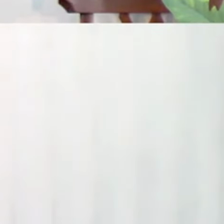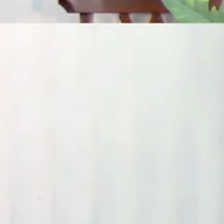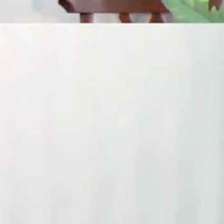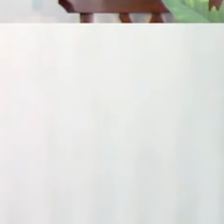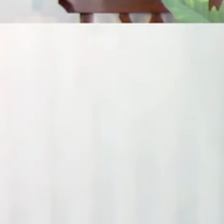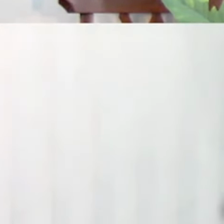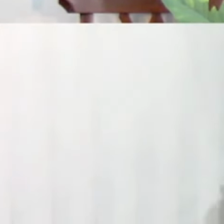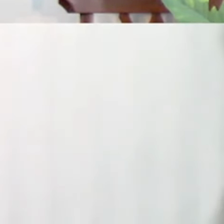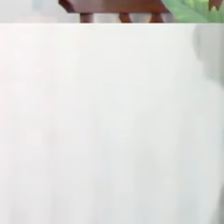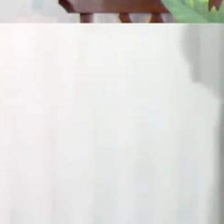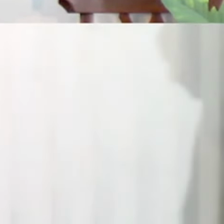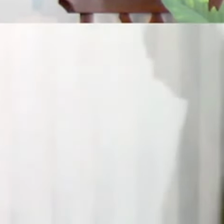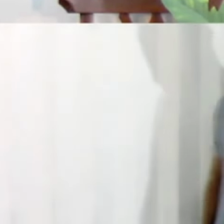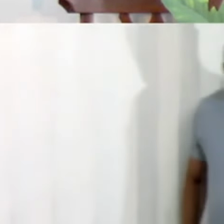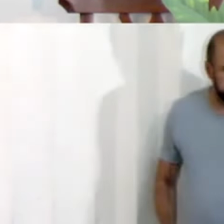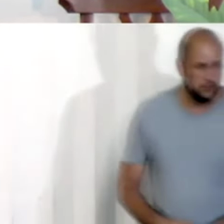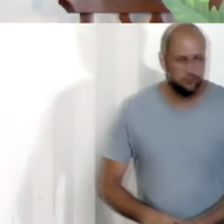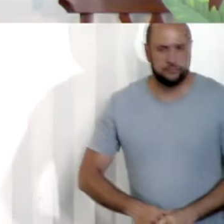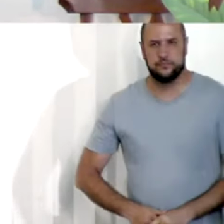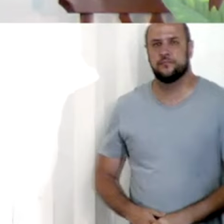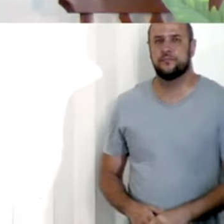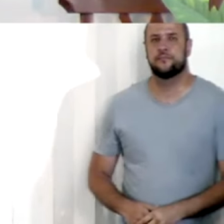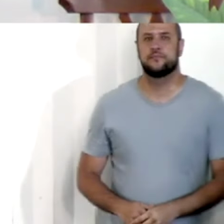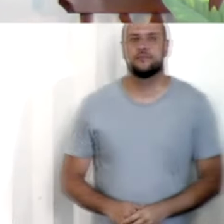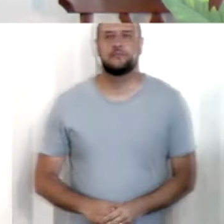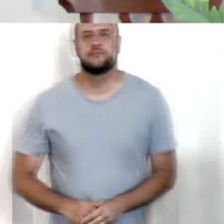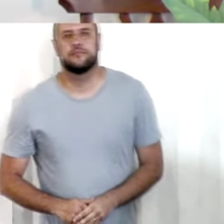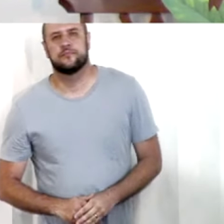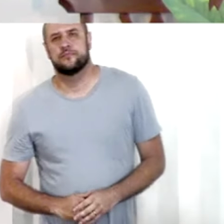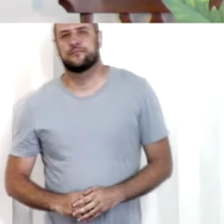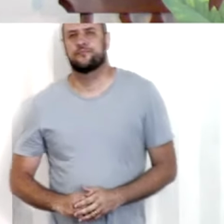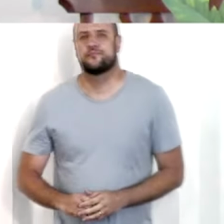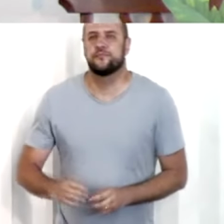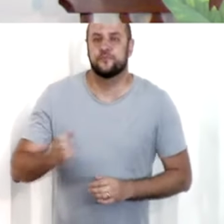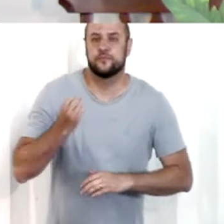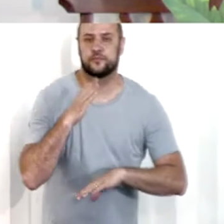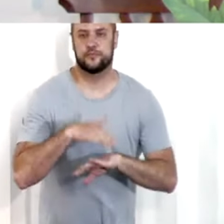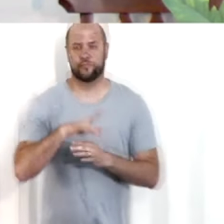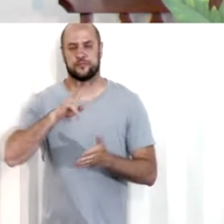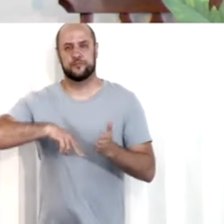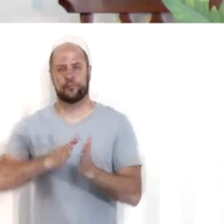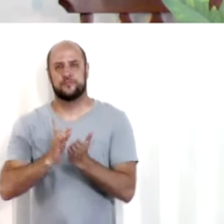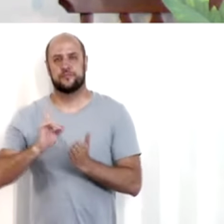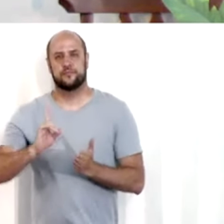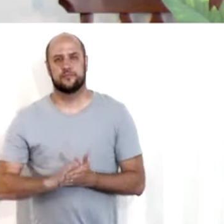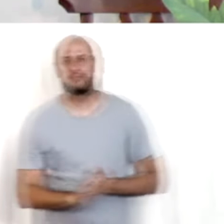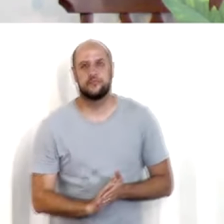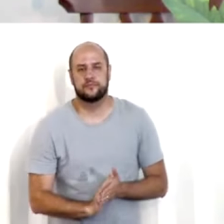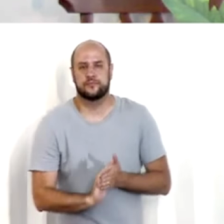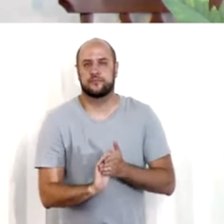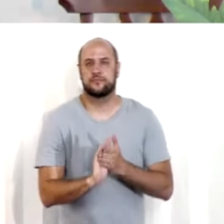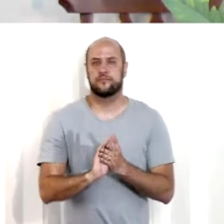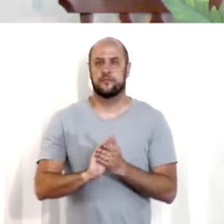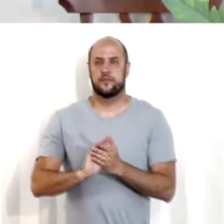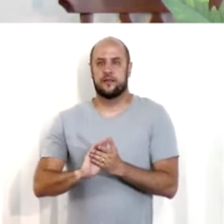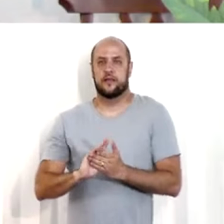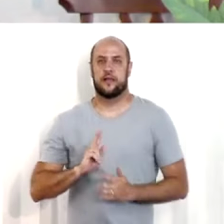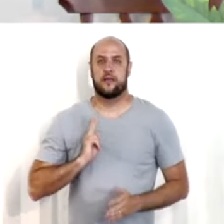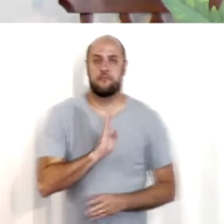Graça e paz, irmãos queridos, vamos abrir a palavra de Deus. O texto é o texto escrito aos Hebreus,